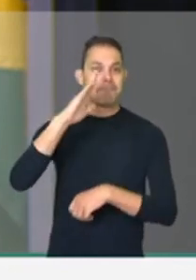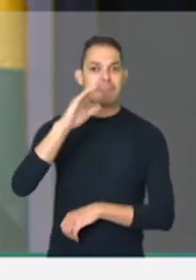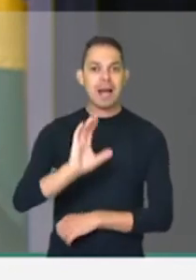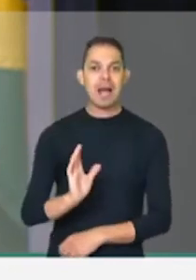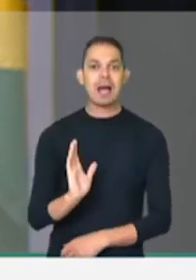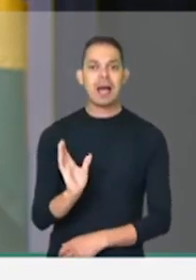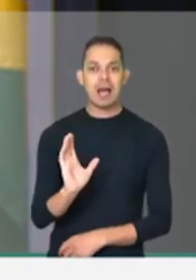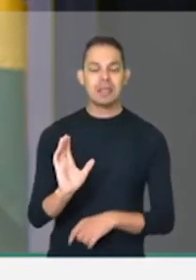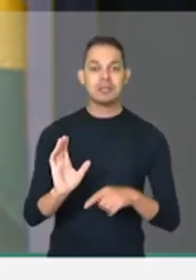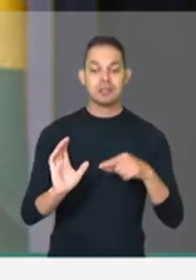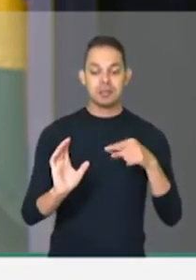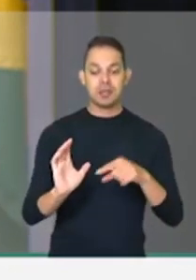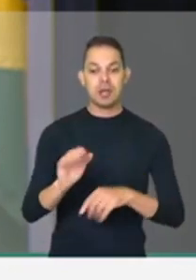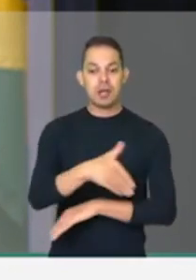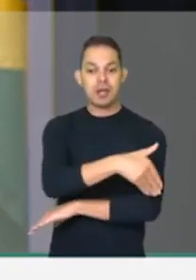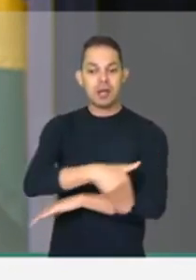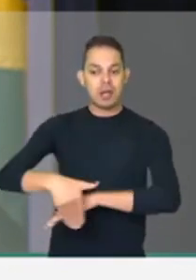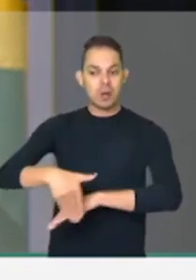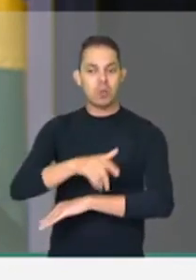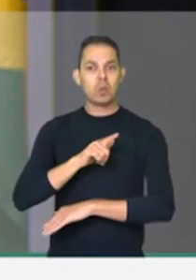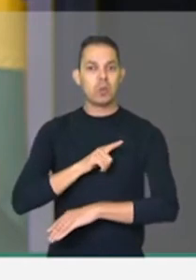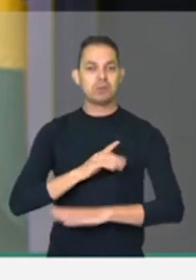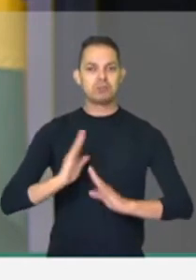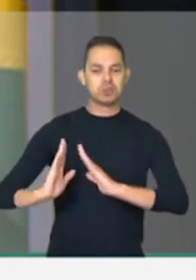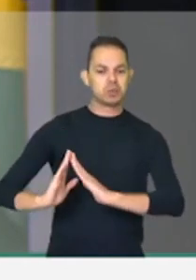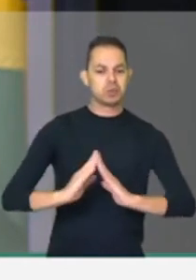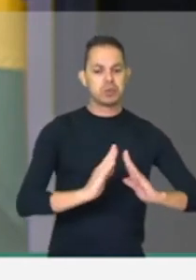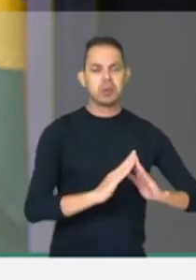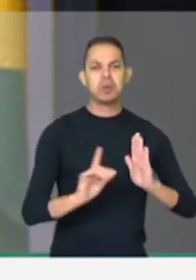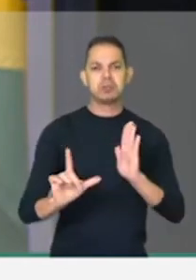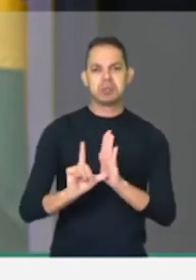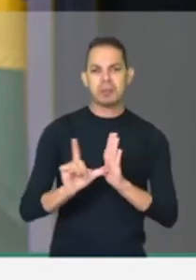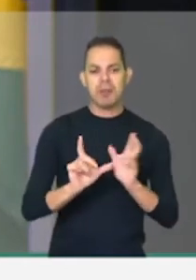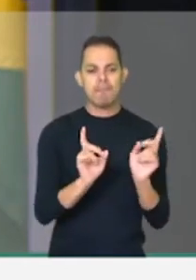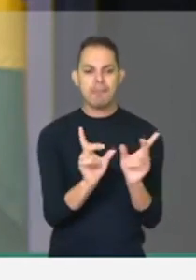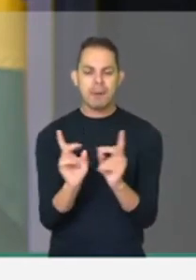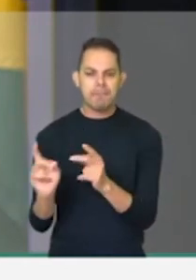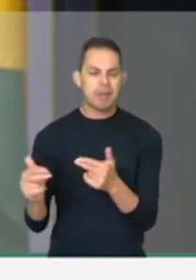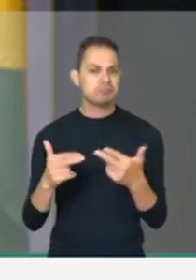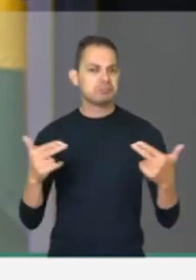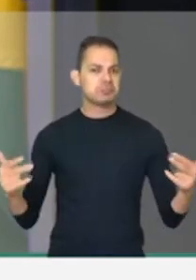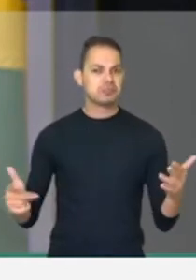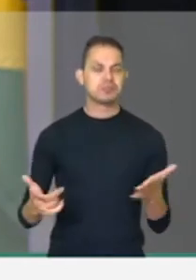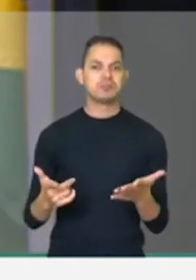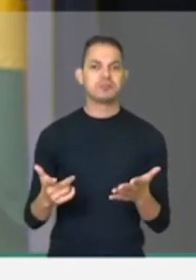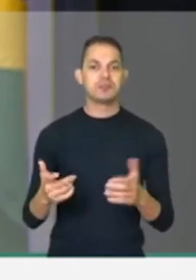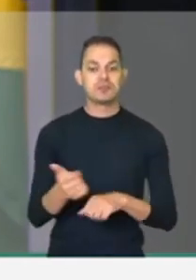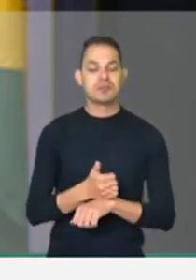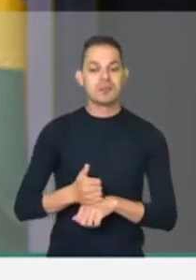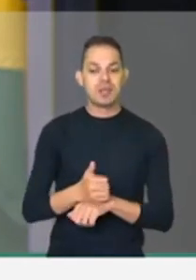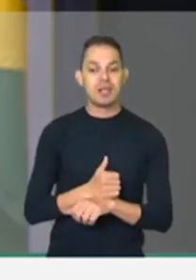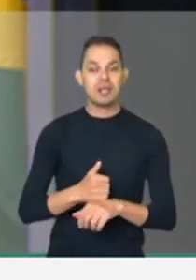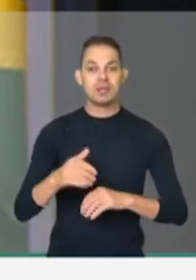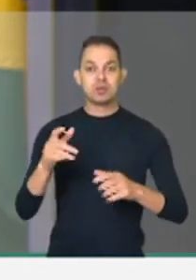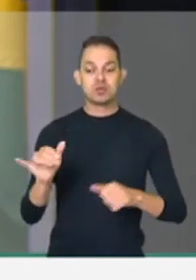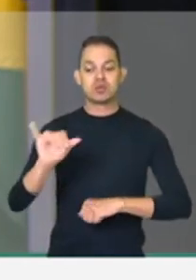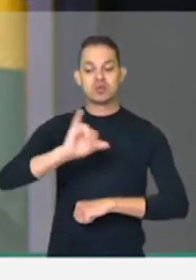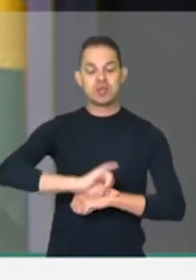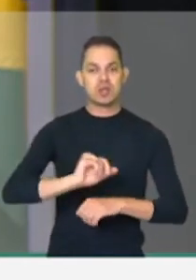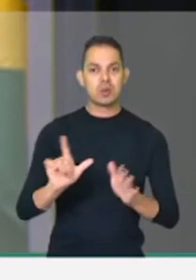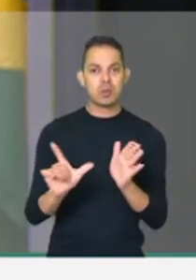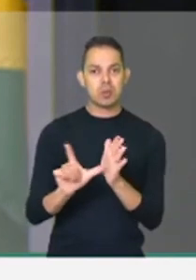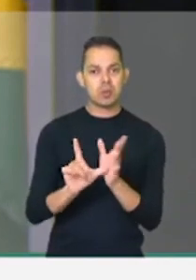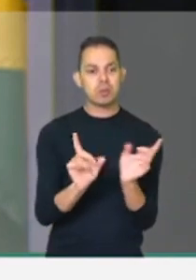rua que inclusive tem muitos moradores e Comerciantes é um dos maiores Centros Comerciais de Niterói